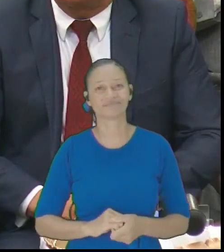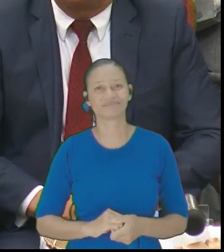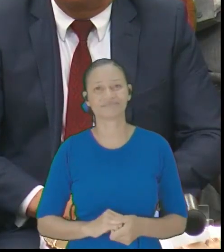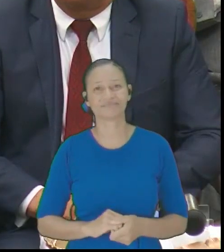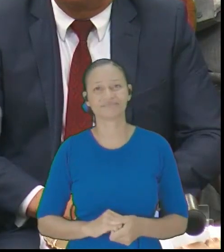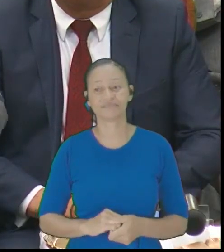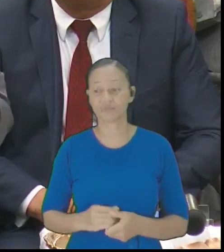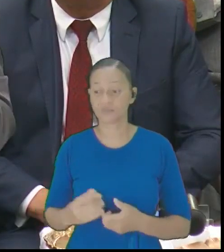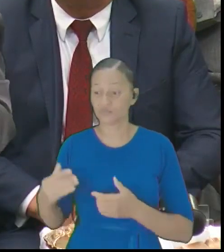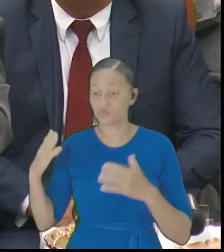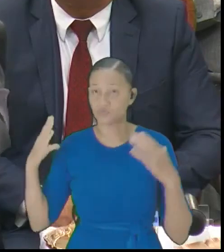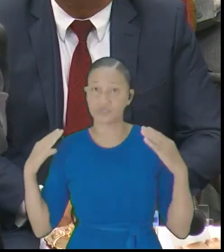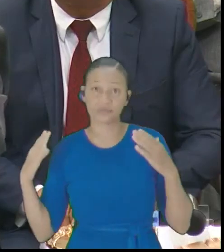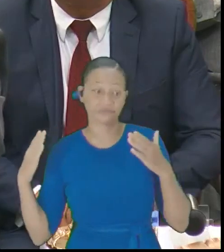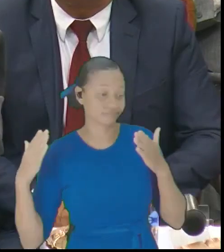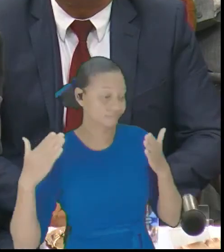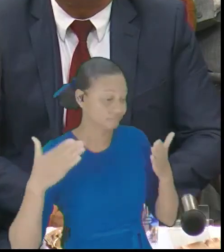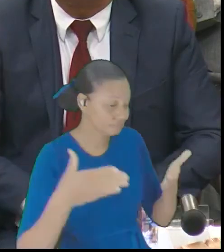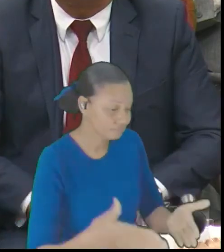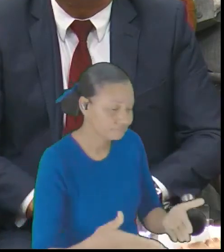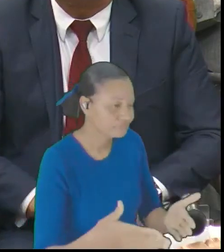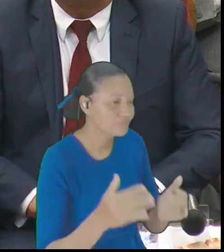Quando os anjos chegou lá, disse para ele o quê?